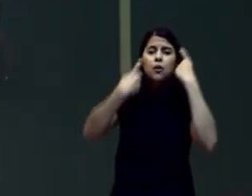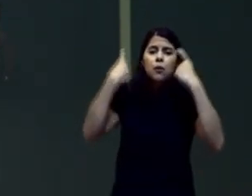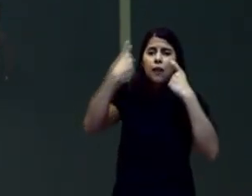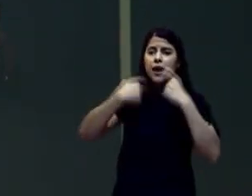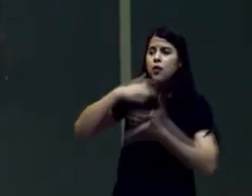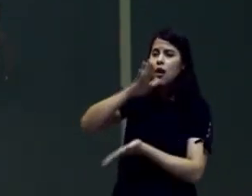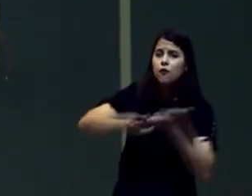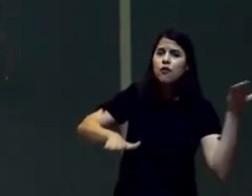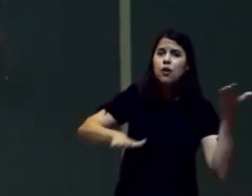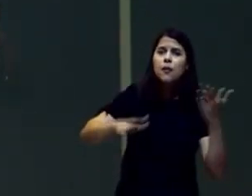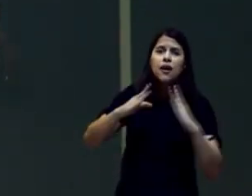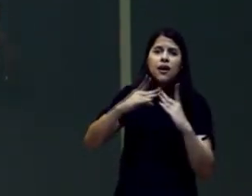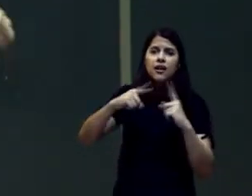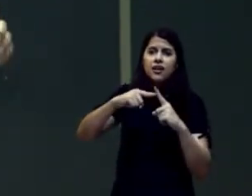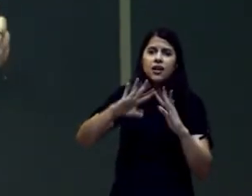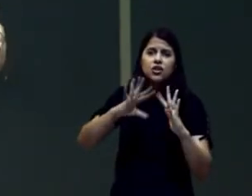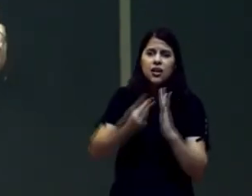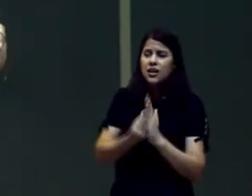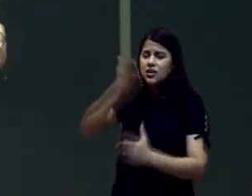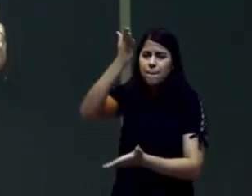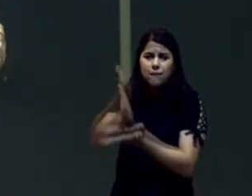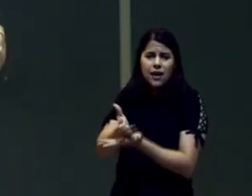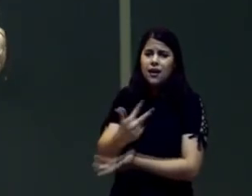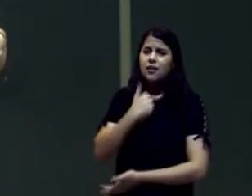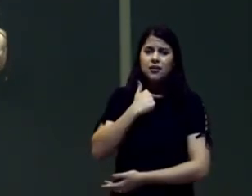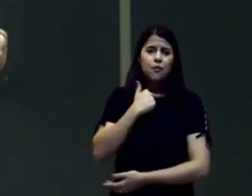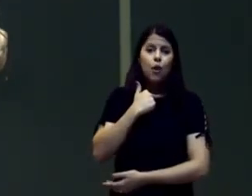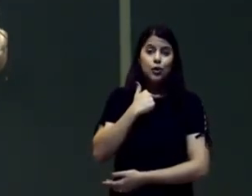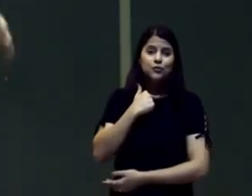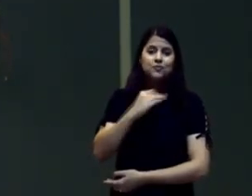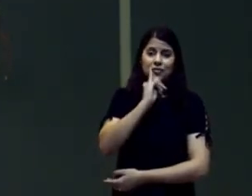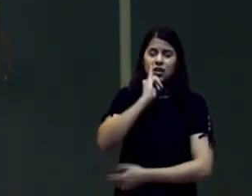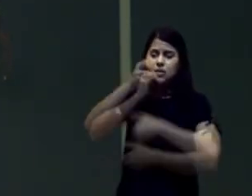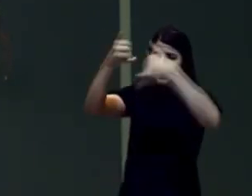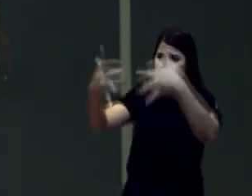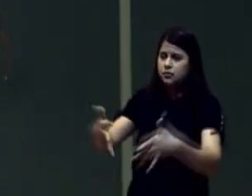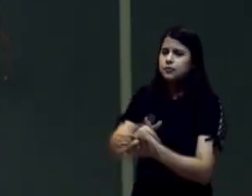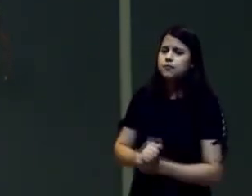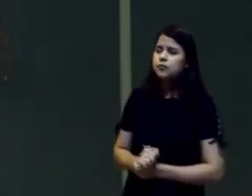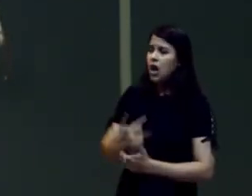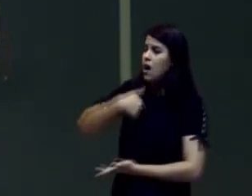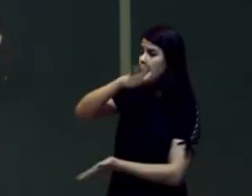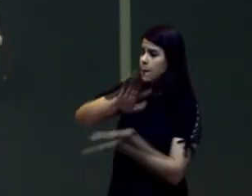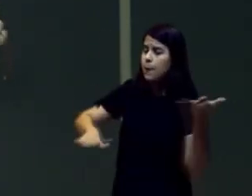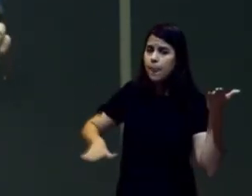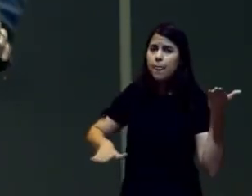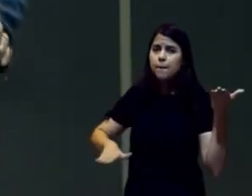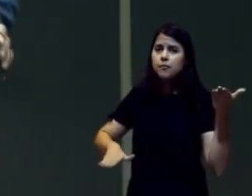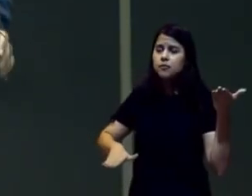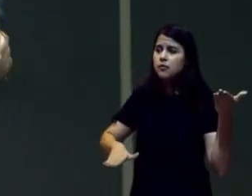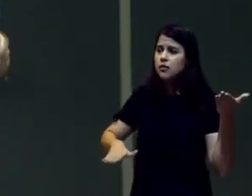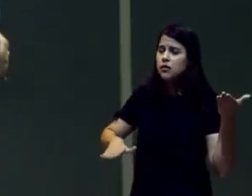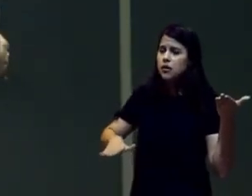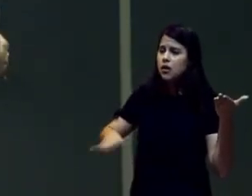Atos capítulo 20, versículo 29 e 31, ele diz: eu sei que depois da minha partida